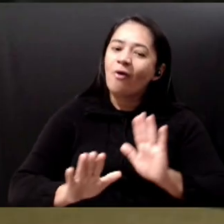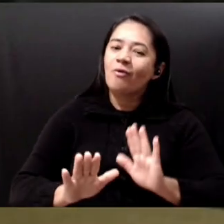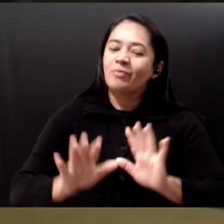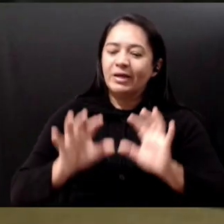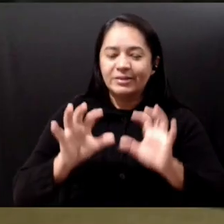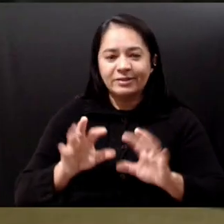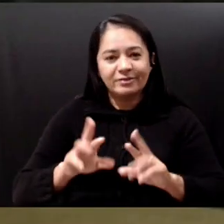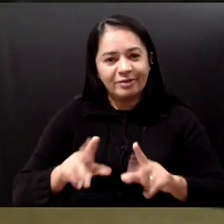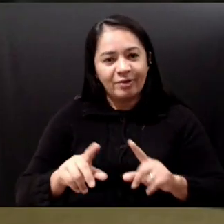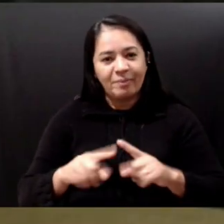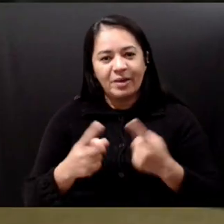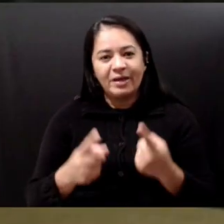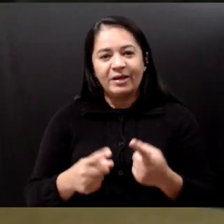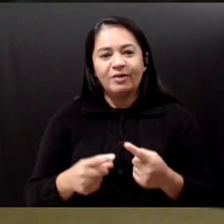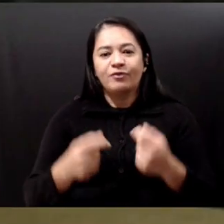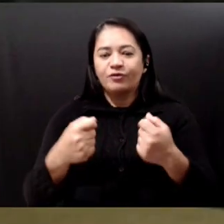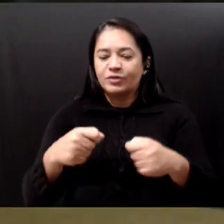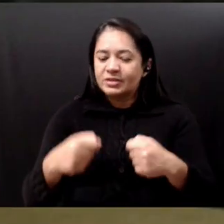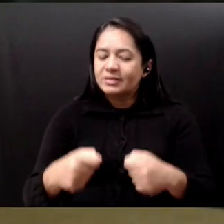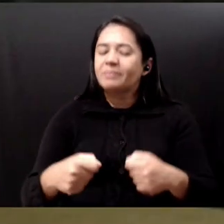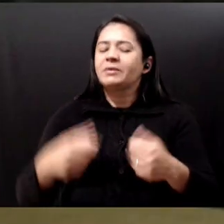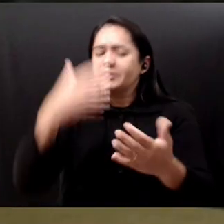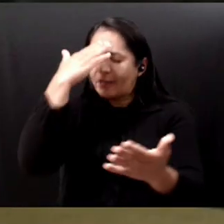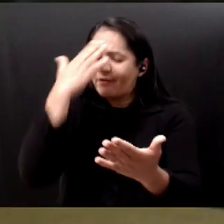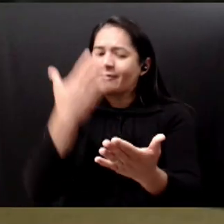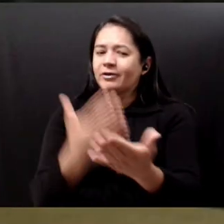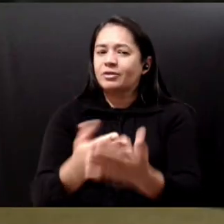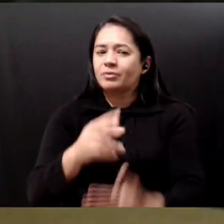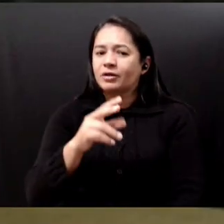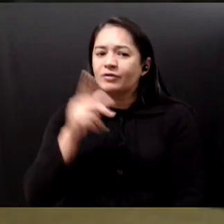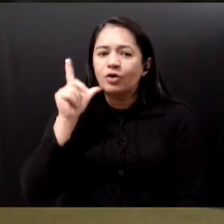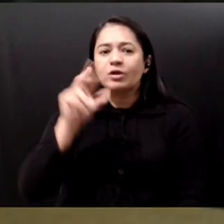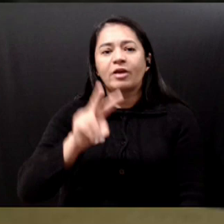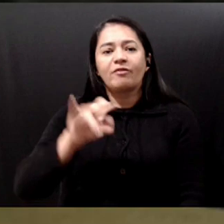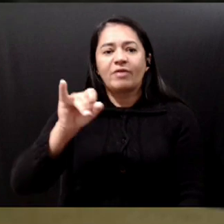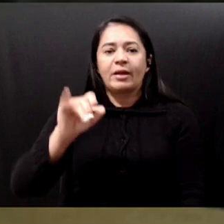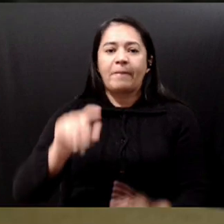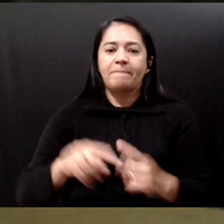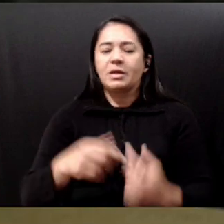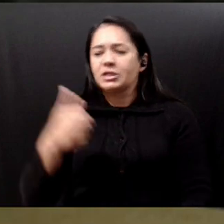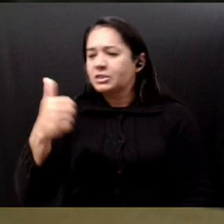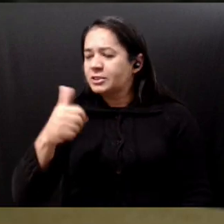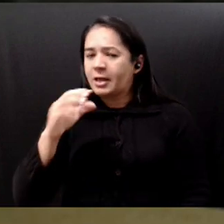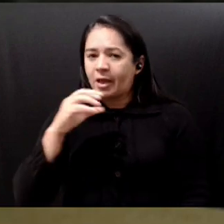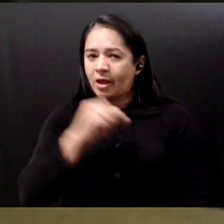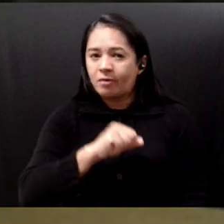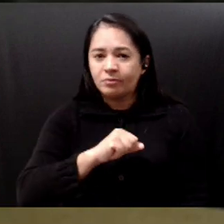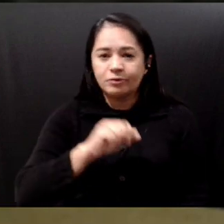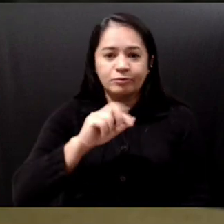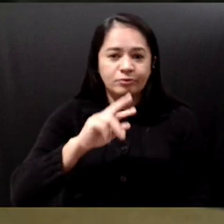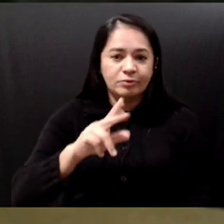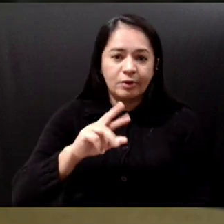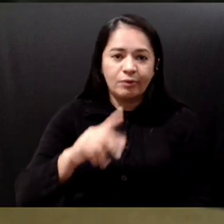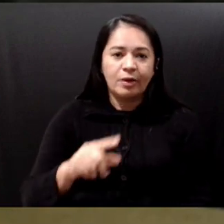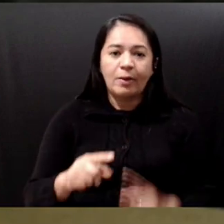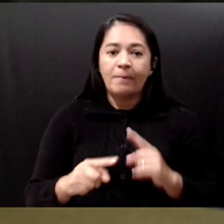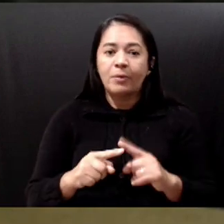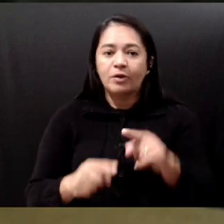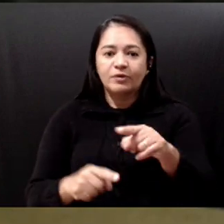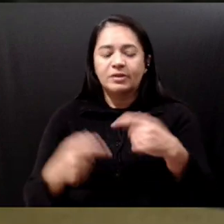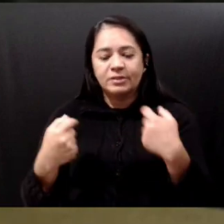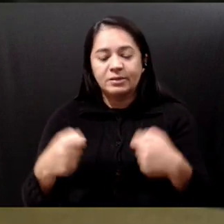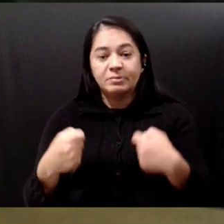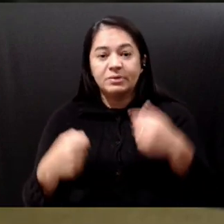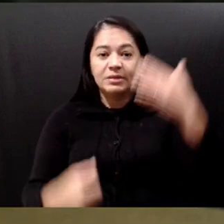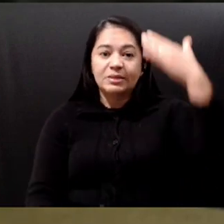precisa acreditar, porque você vai conseguir, só que não é no primeiro momento, porque você precisa de entender, né,